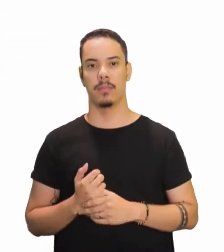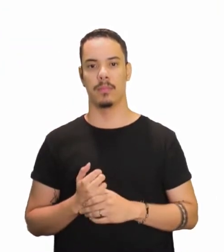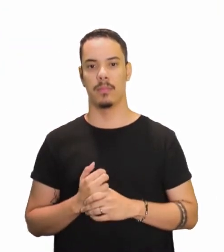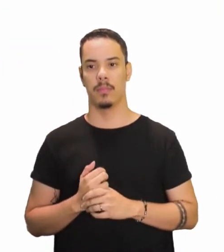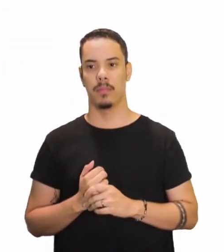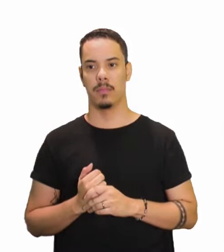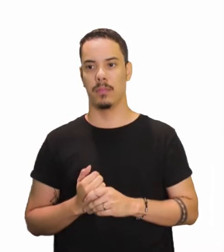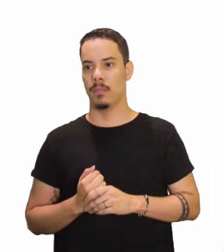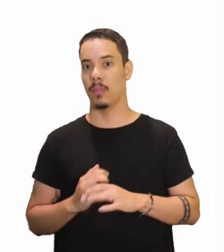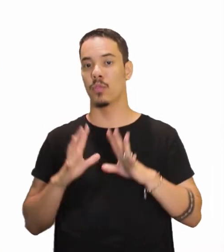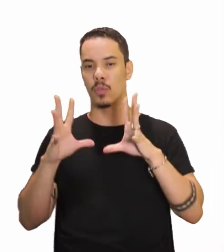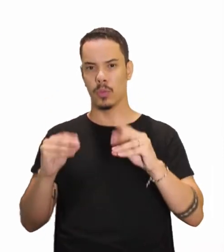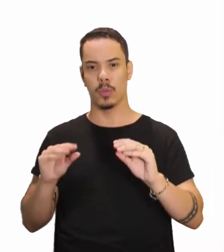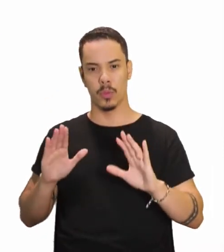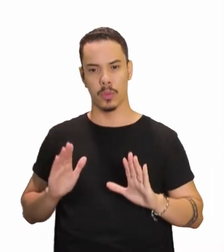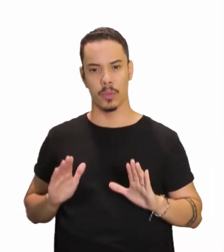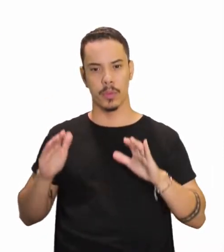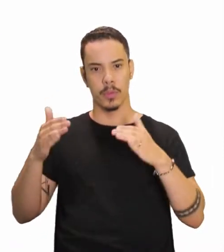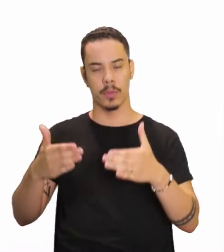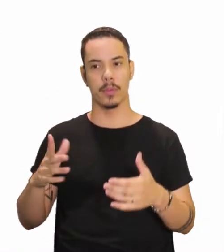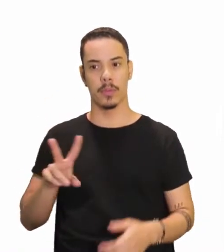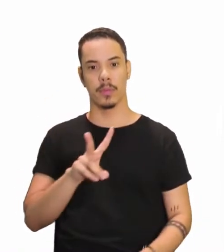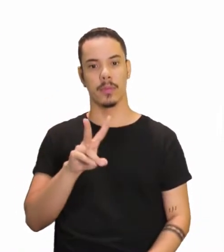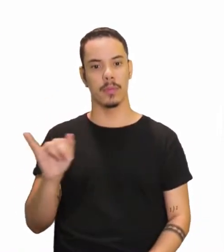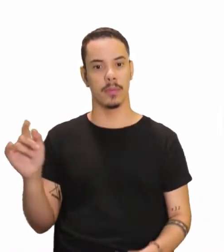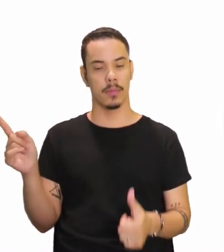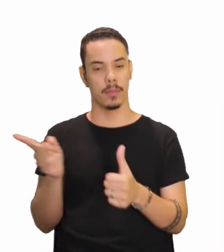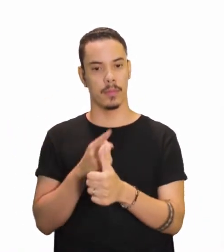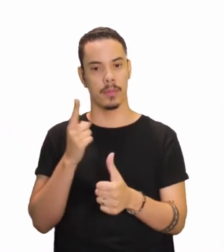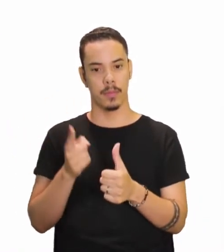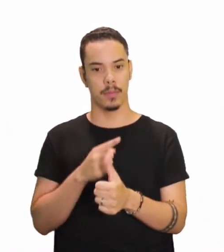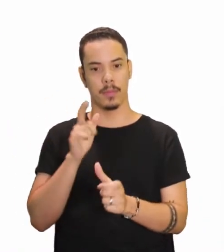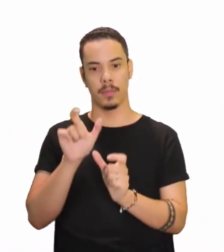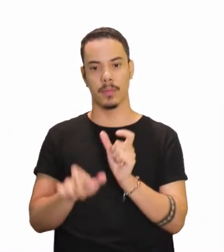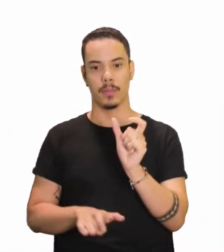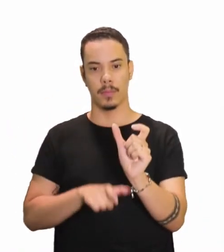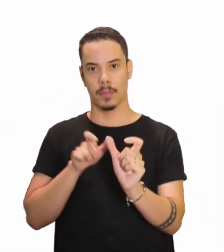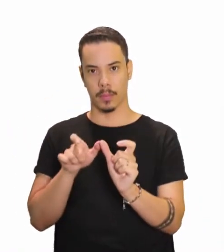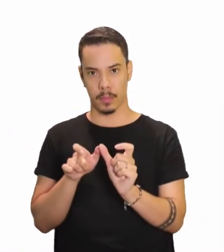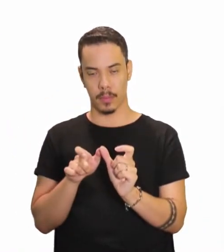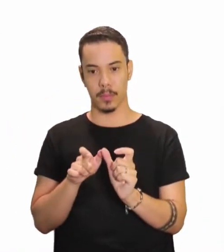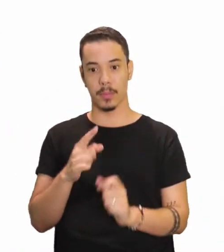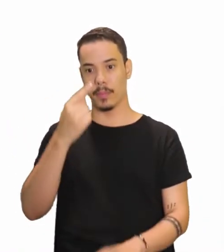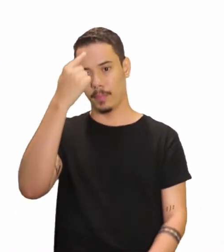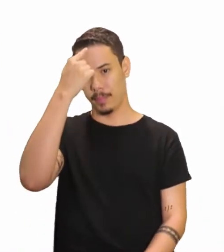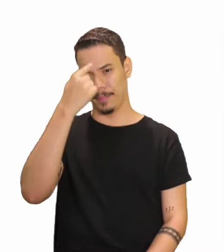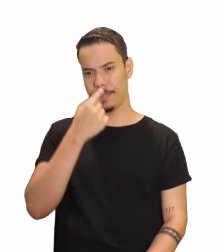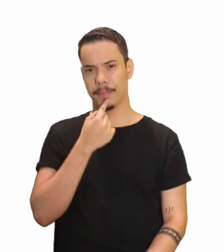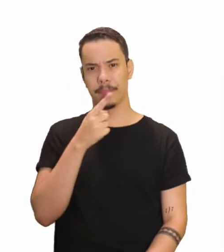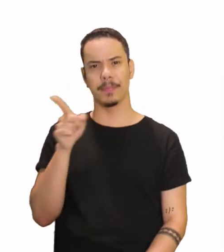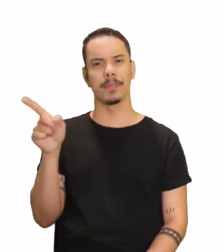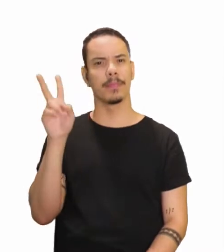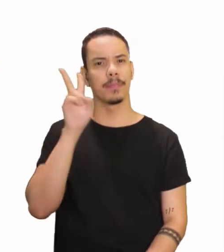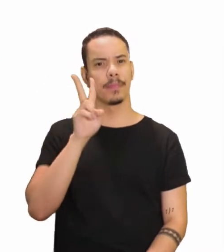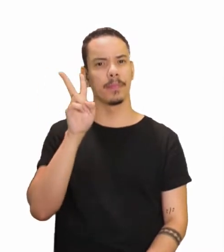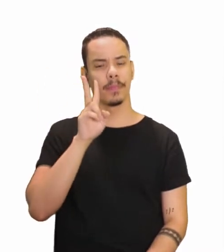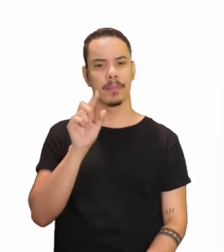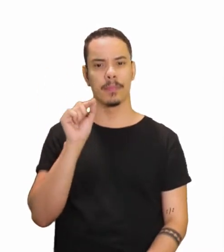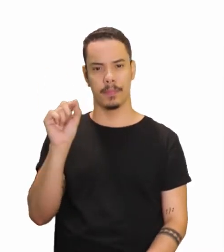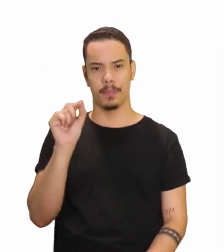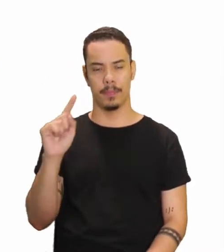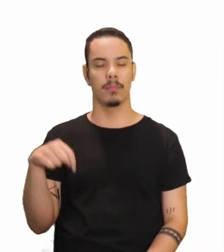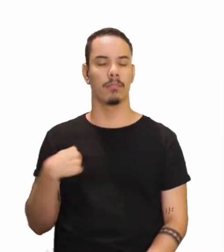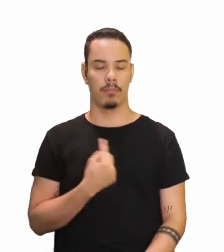isso, então, você focou que nós vamos aí para a primeira, a morfologia. E aí essa imagem, lembra o que você? A gente